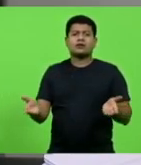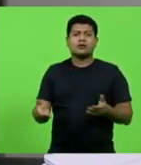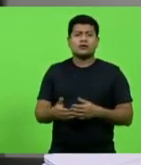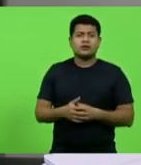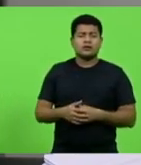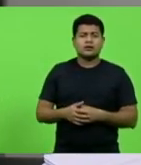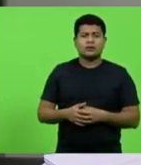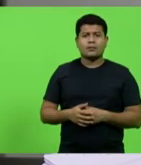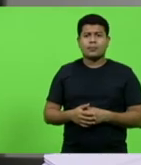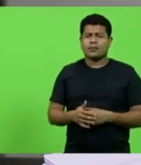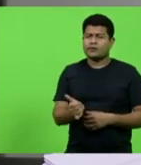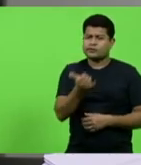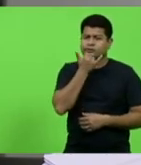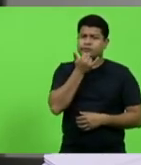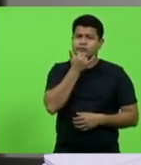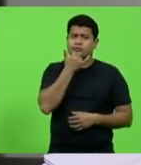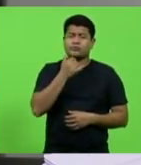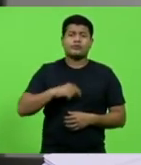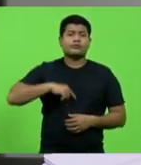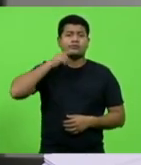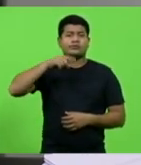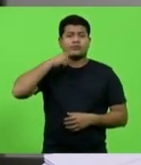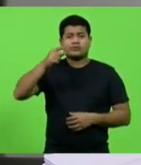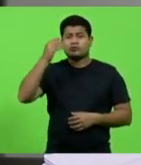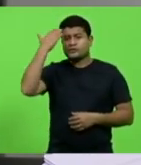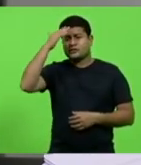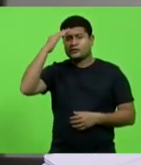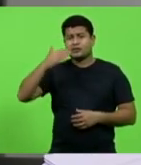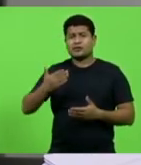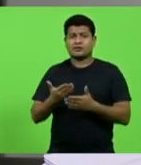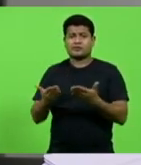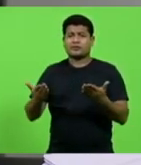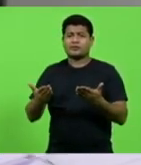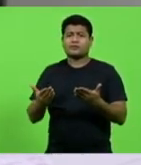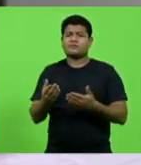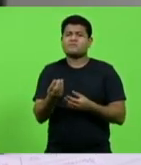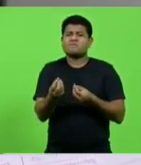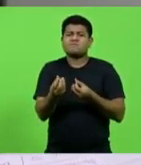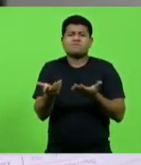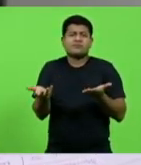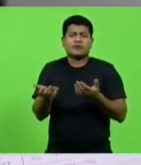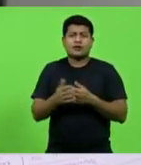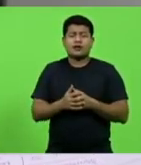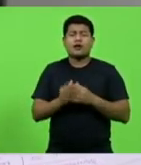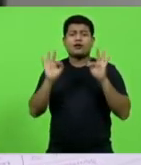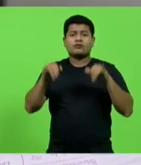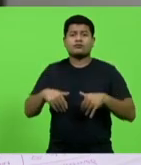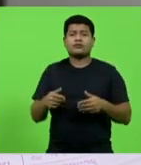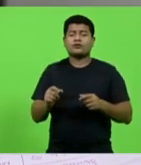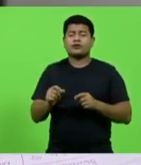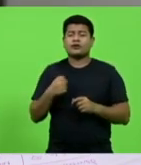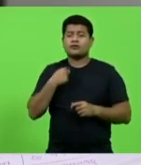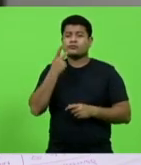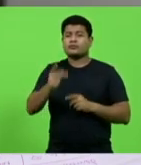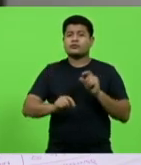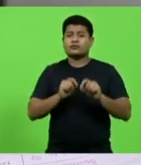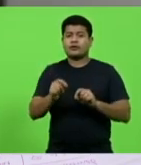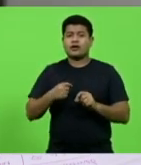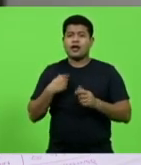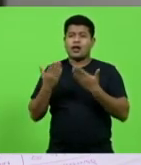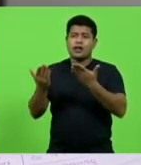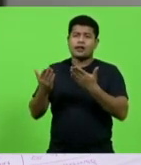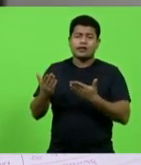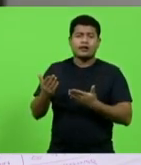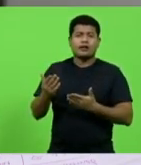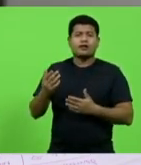aqui, mas eu não consigo compreender a essência disso. E aí eu termino dizendo o seguinte: beleza, né? Singapura, Estados